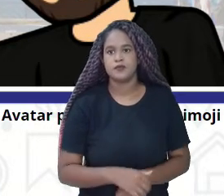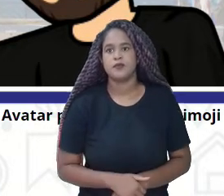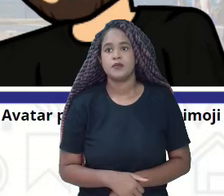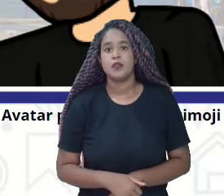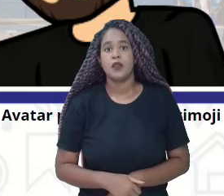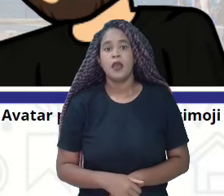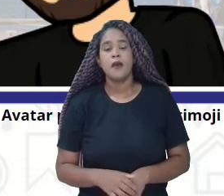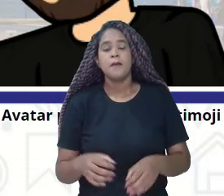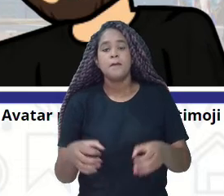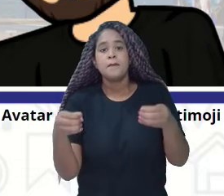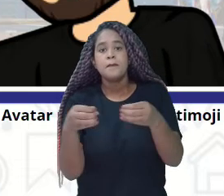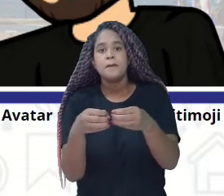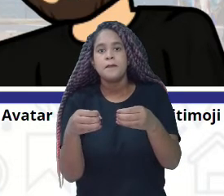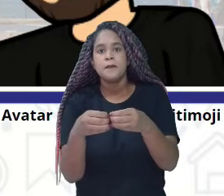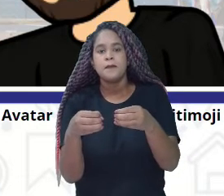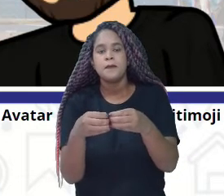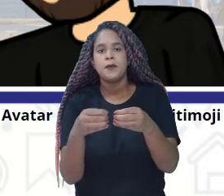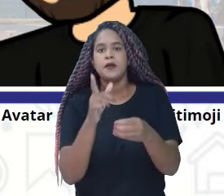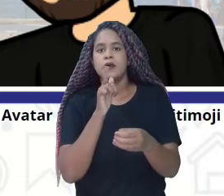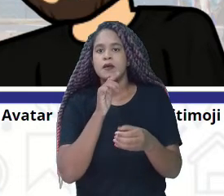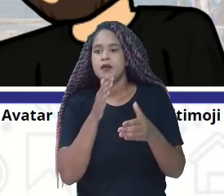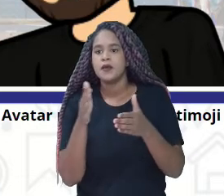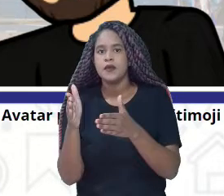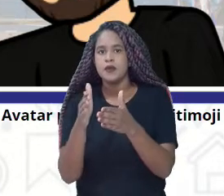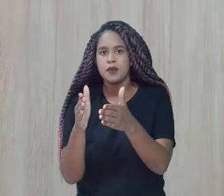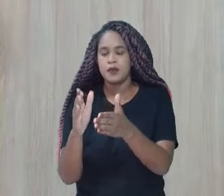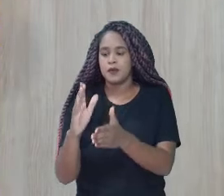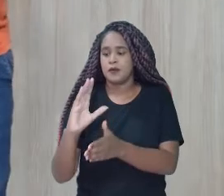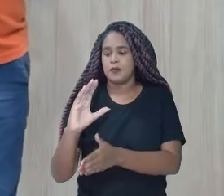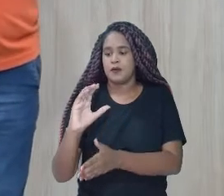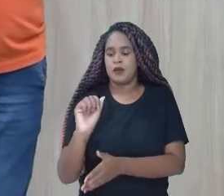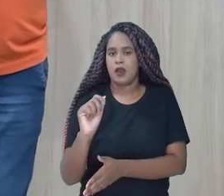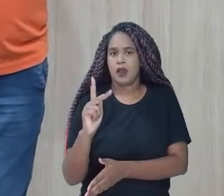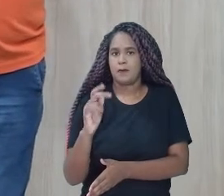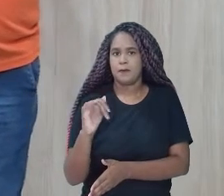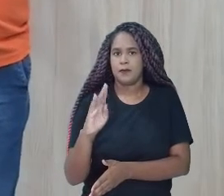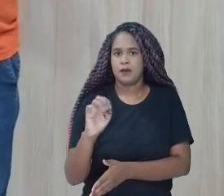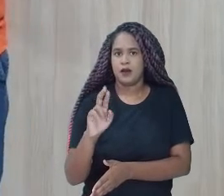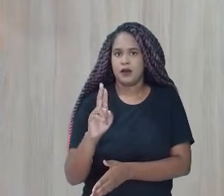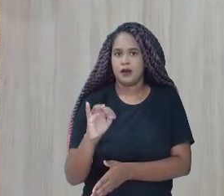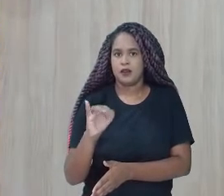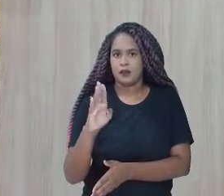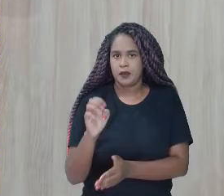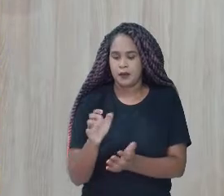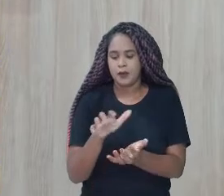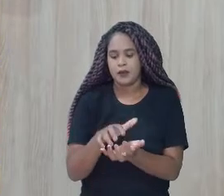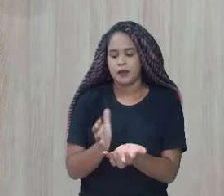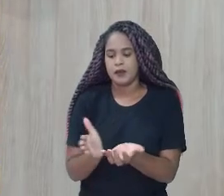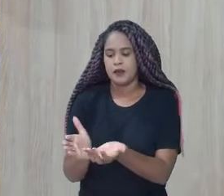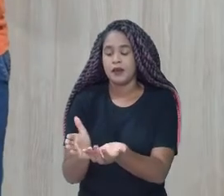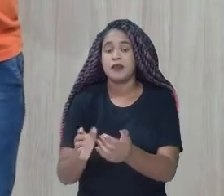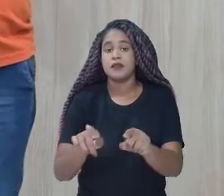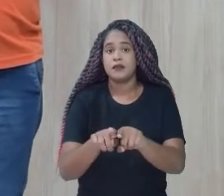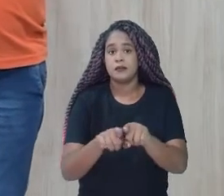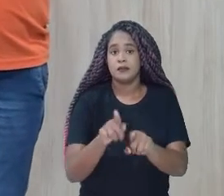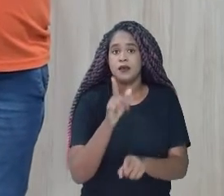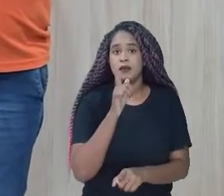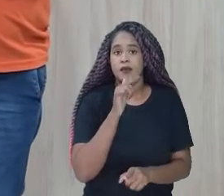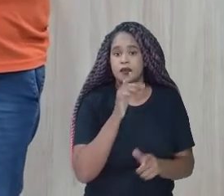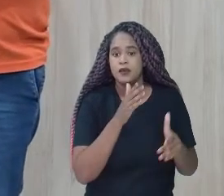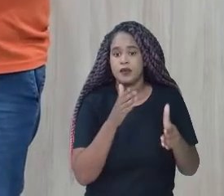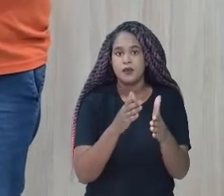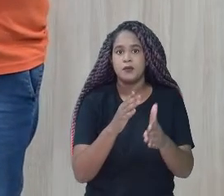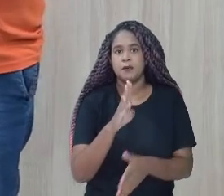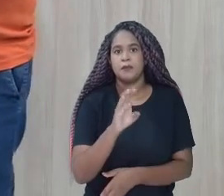dos rios Capibaribe e Beberibe. Então ela está ali em um local estratégico, né, de ponto de encontro ali de